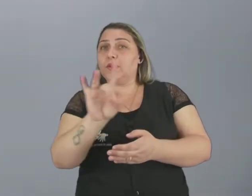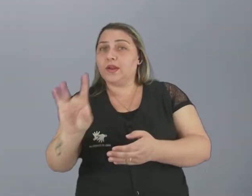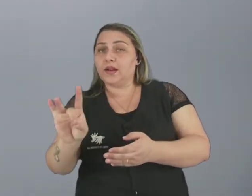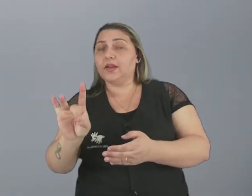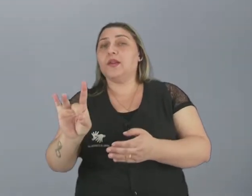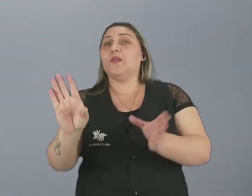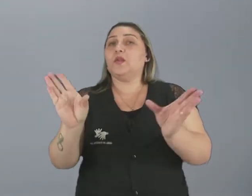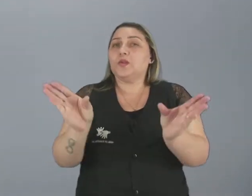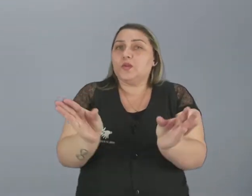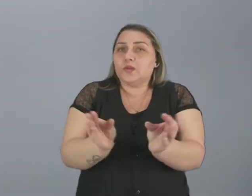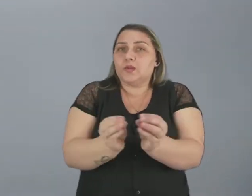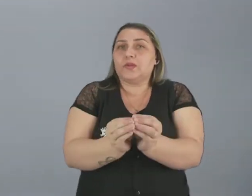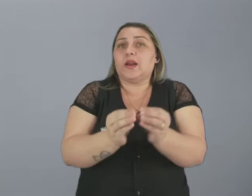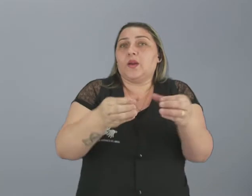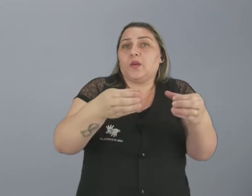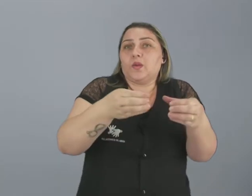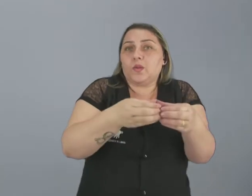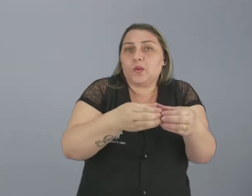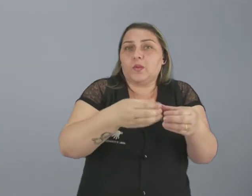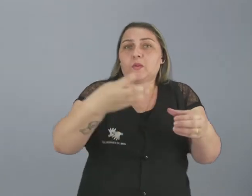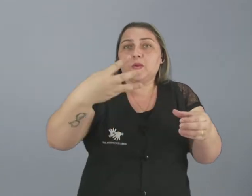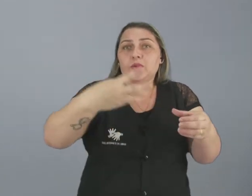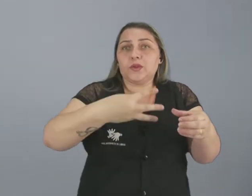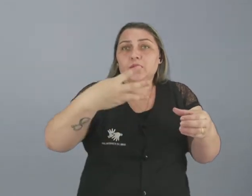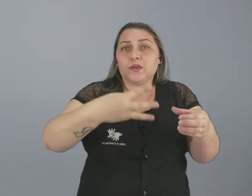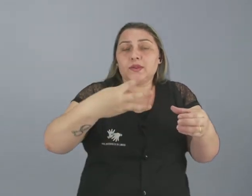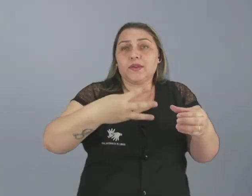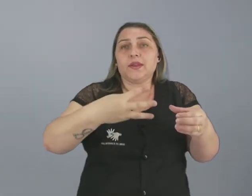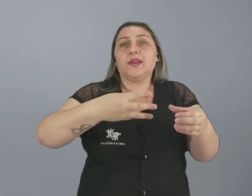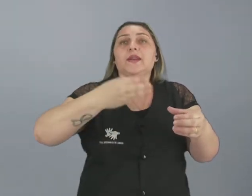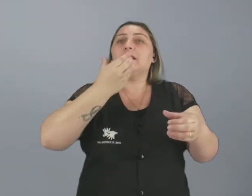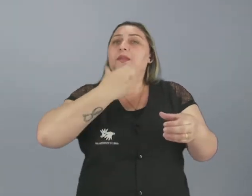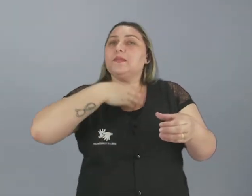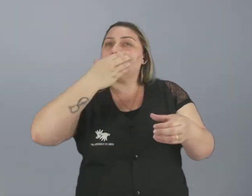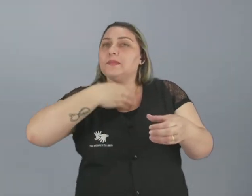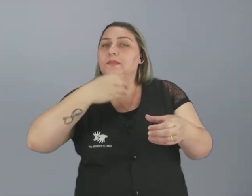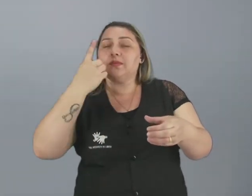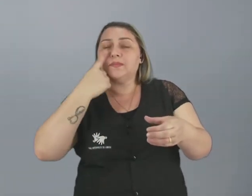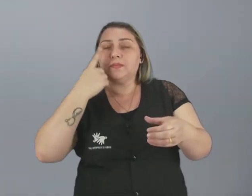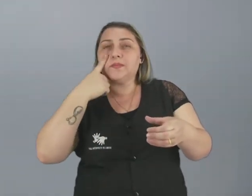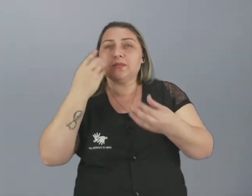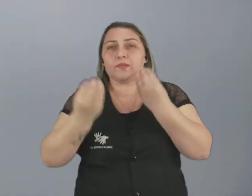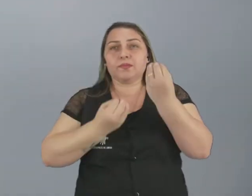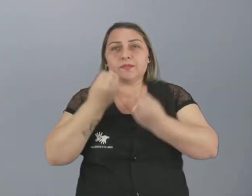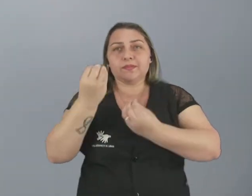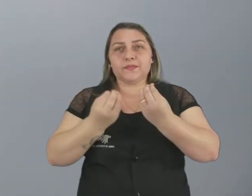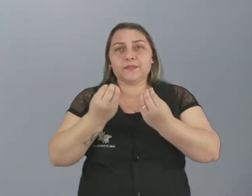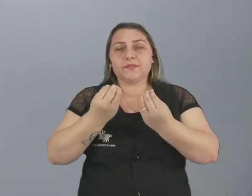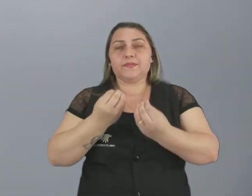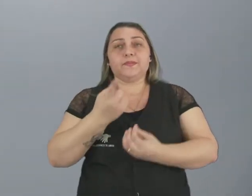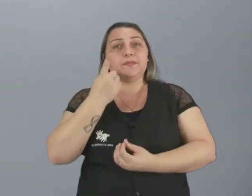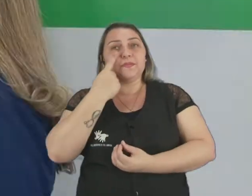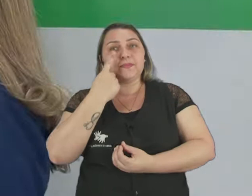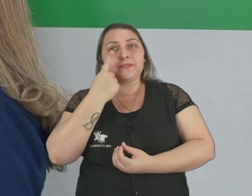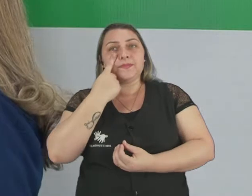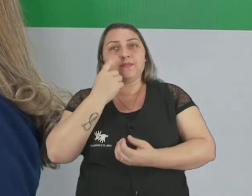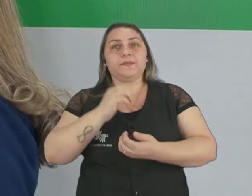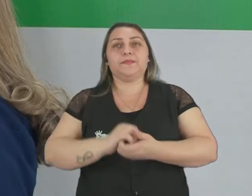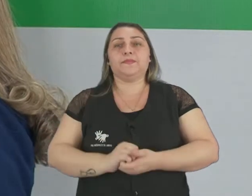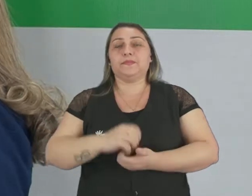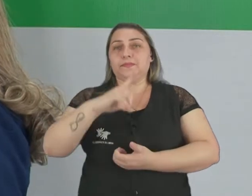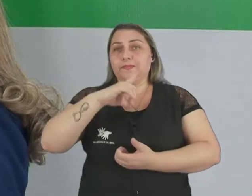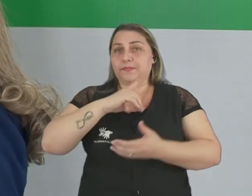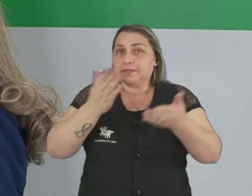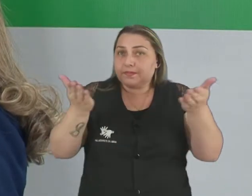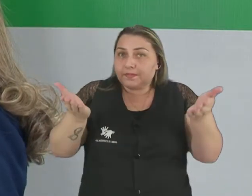eu vou juntar grupos de 3 maçãs. Vamos ver como que vai ficar? Olha só, eu